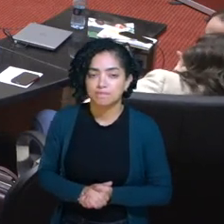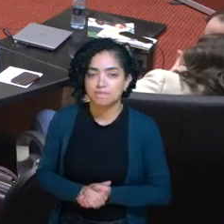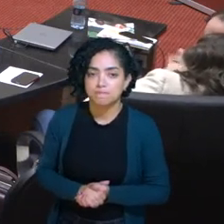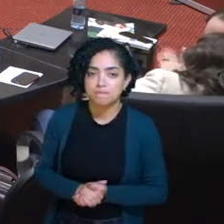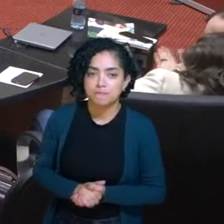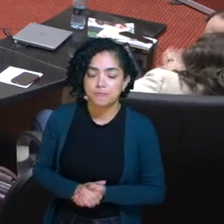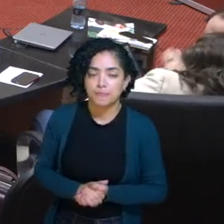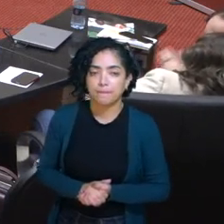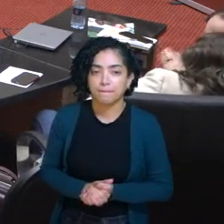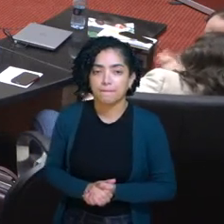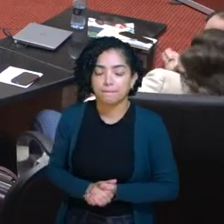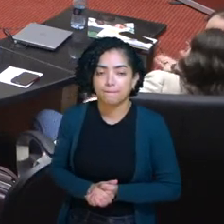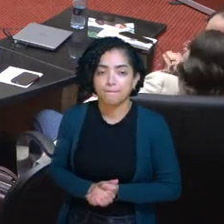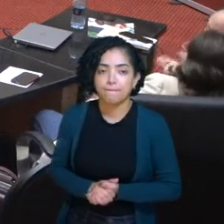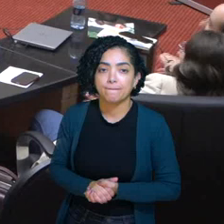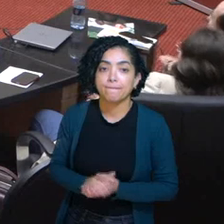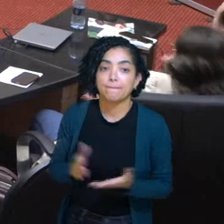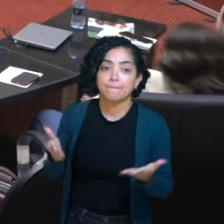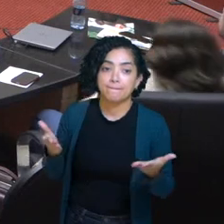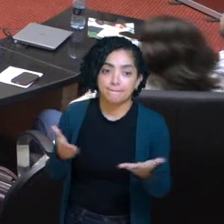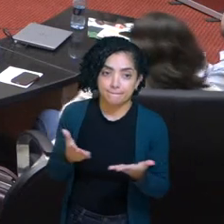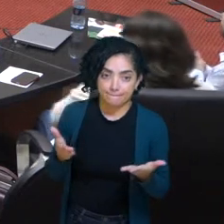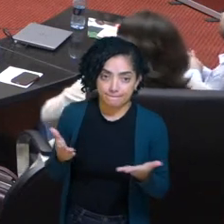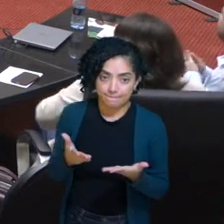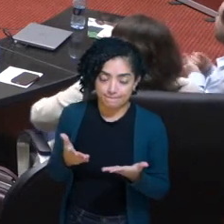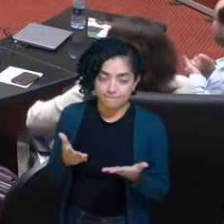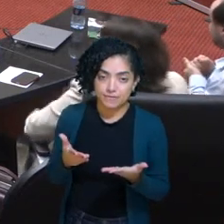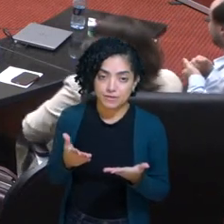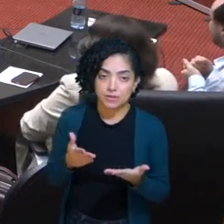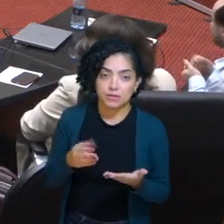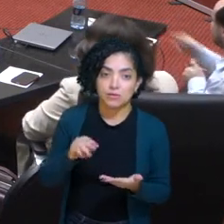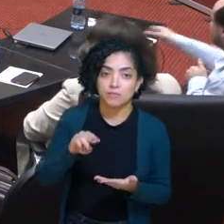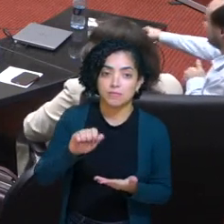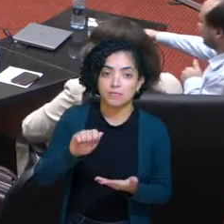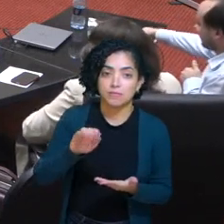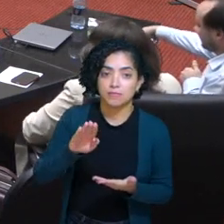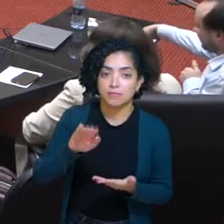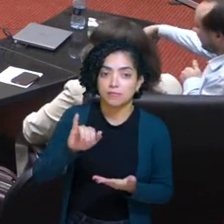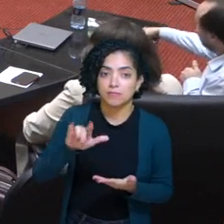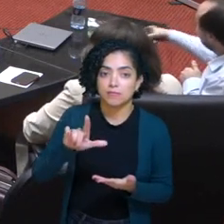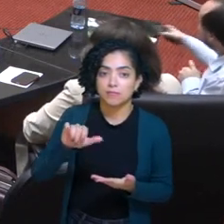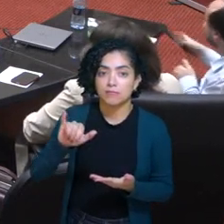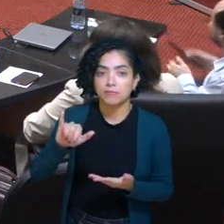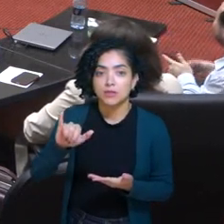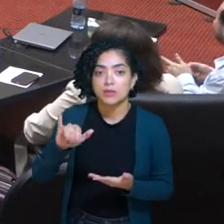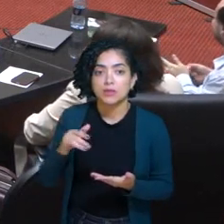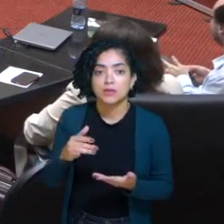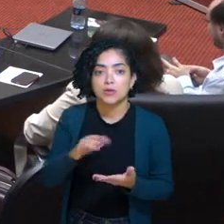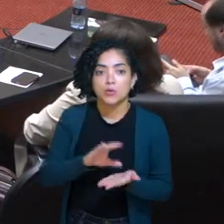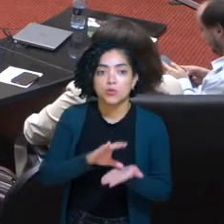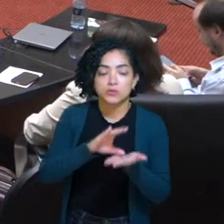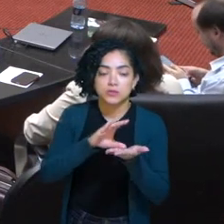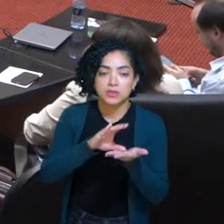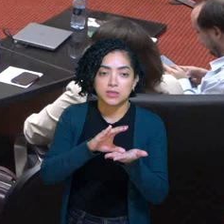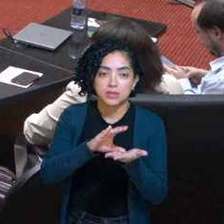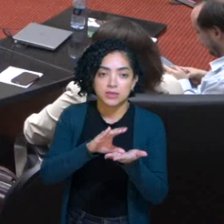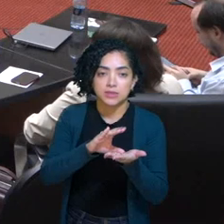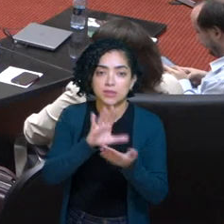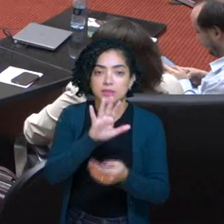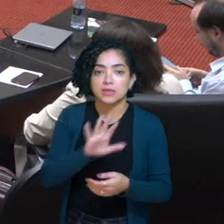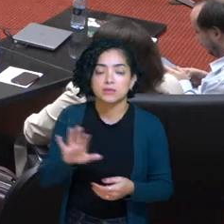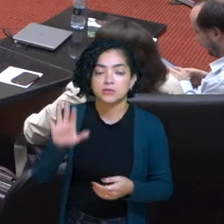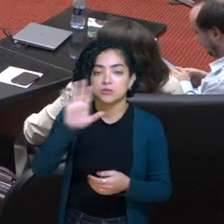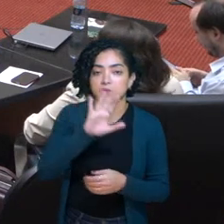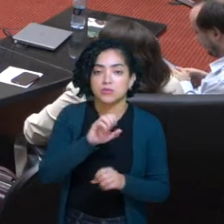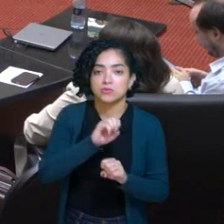obrigada eu passo agora para maios que é conselheira nacional de educação fique à